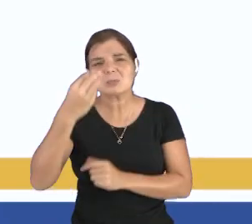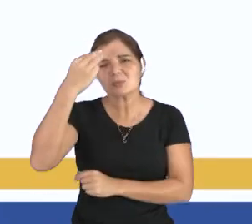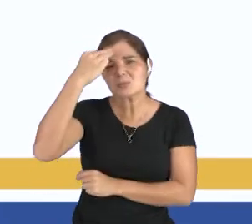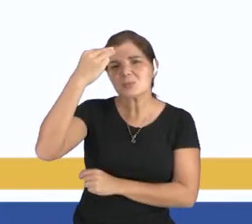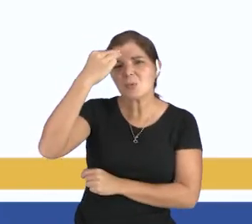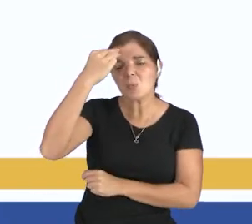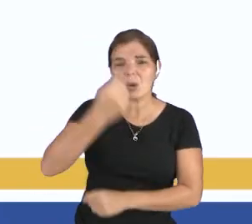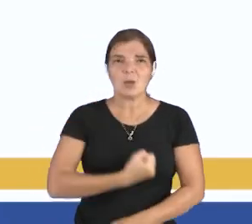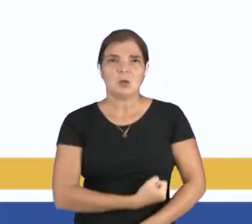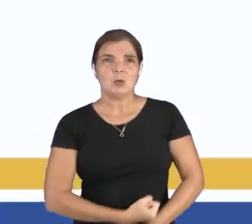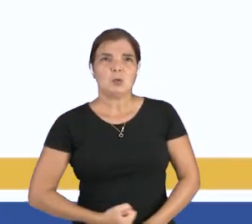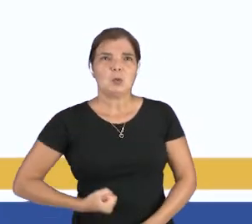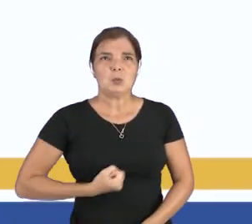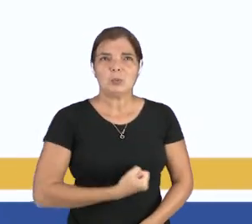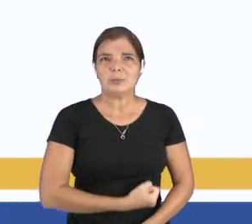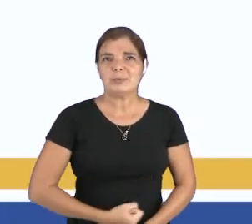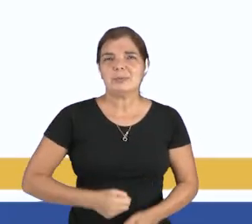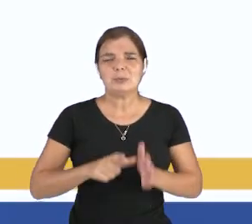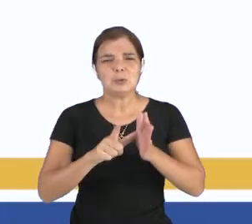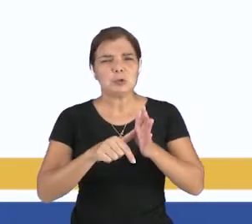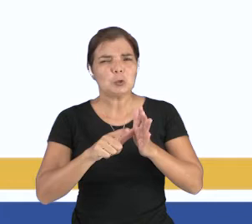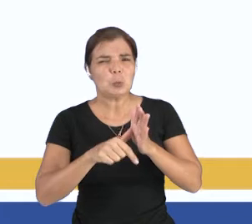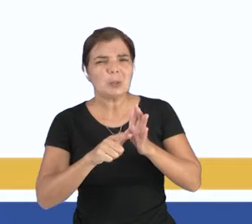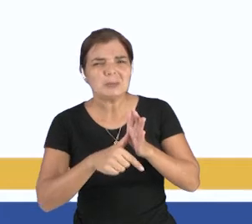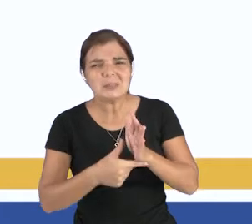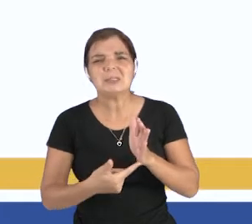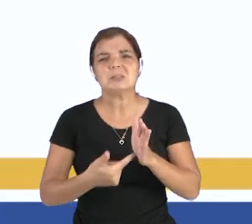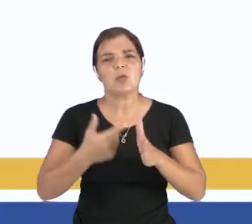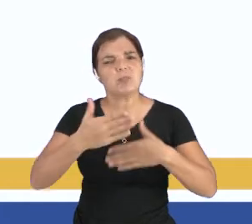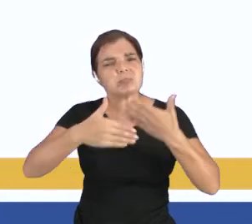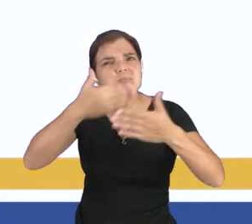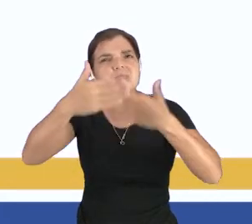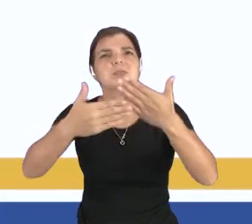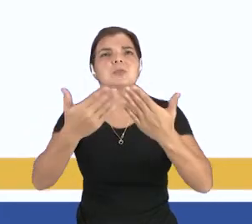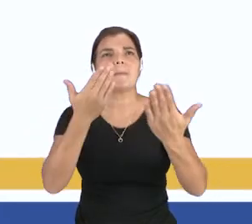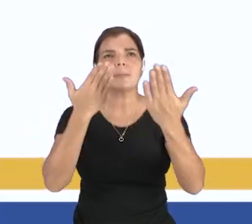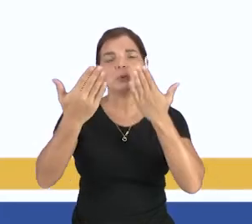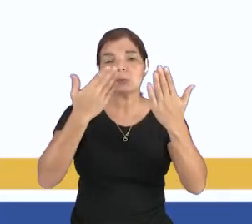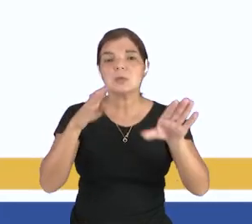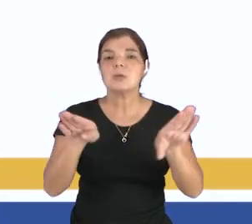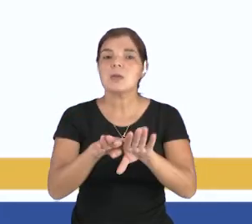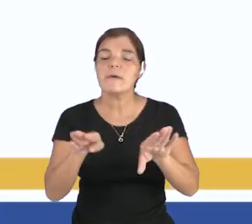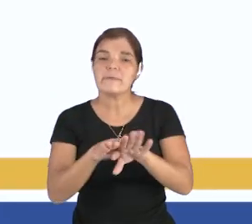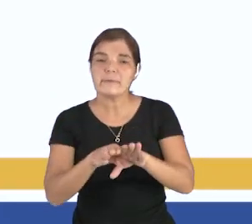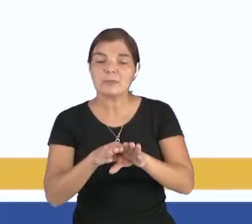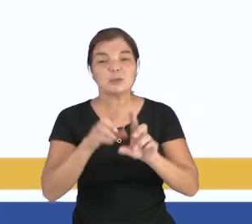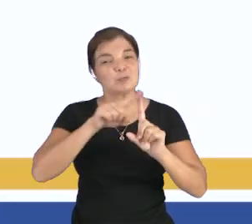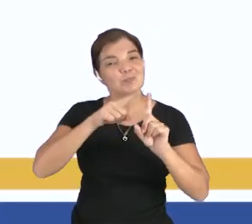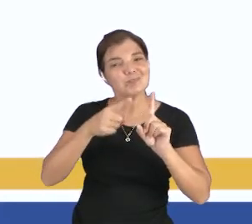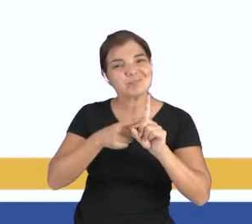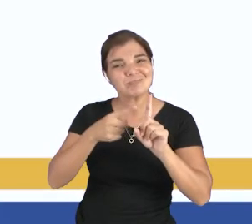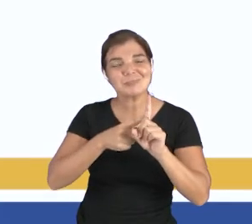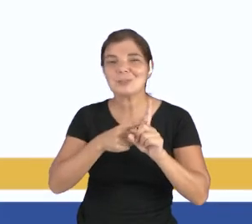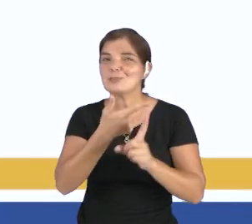na ultrassom, atraso no desenvolvimento psicomotor e a infertilidade. Certo, pessoal?